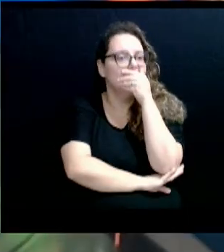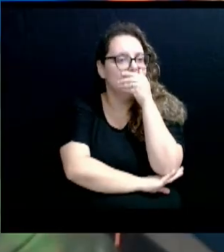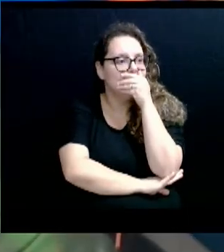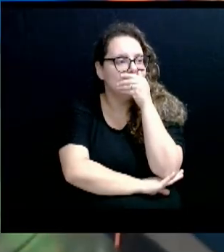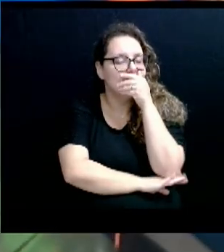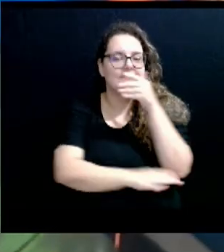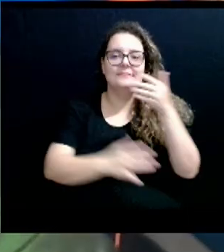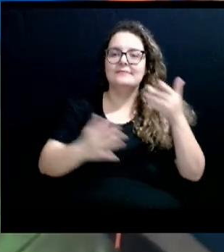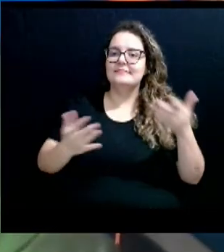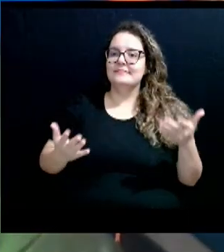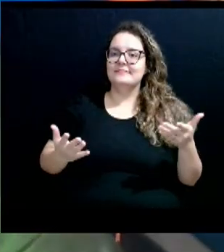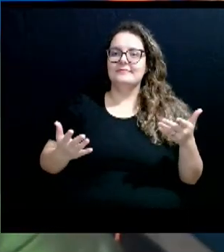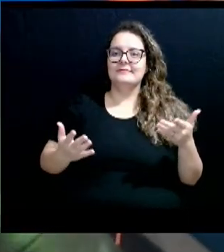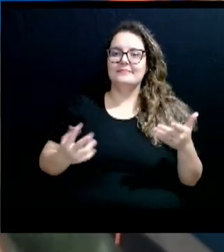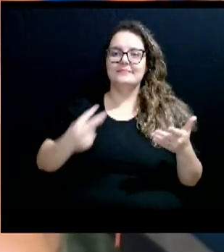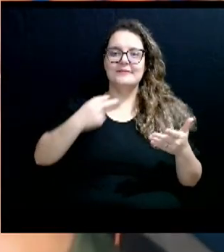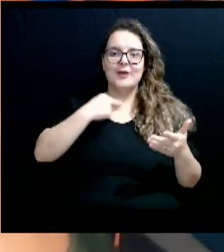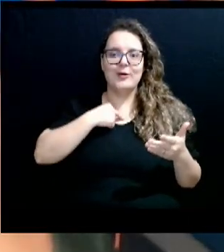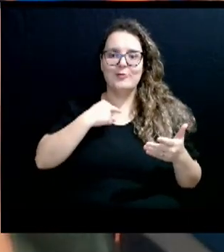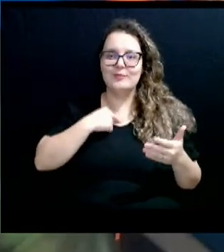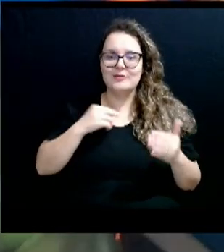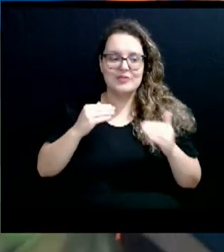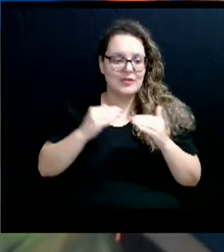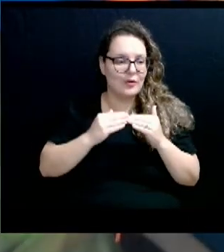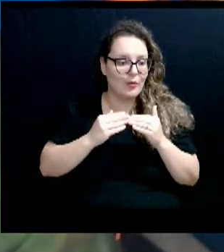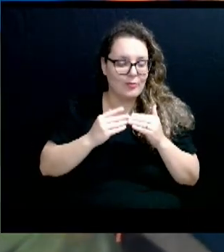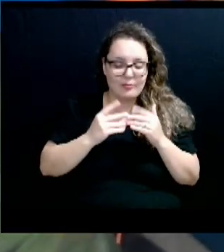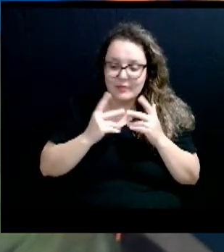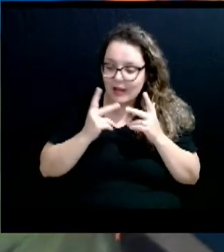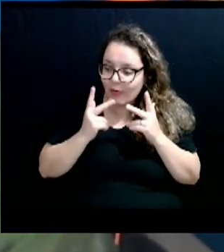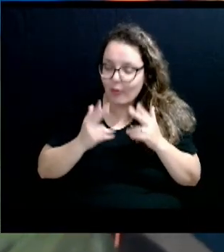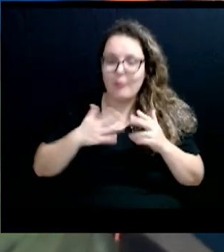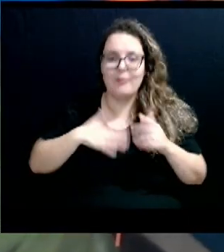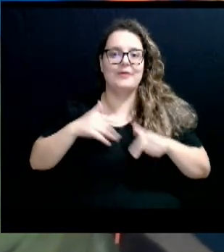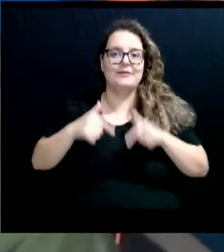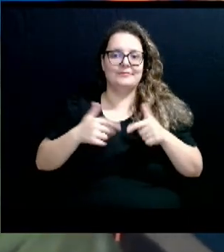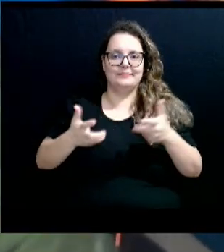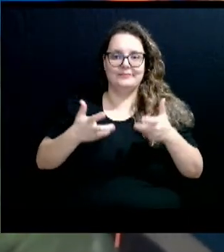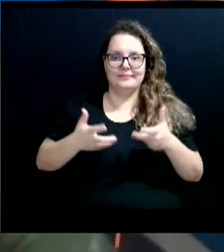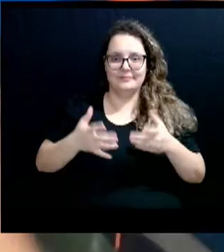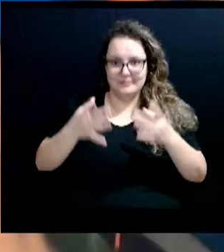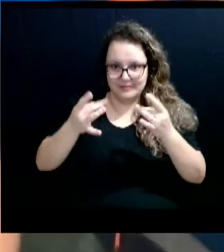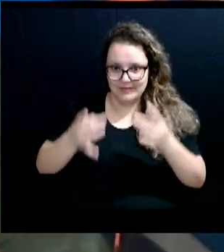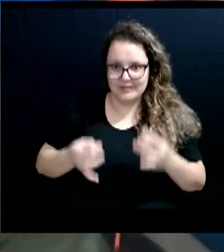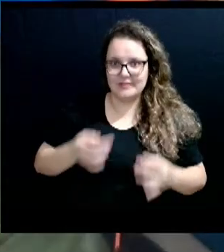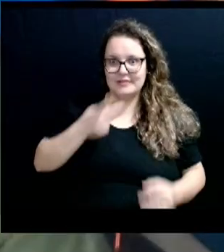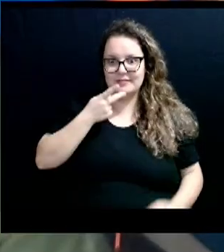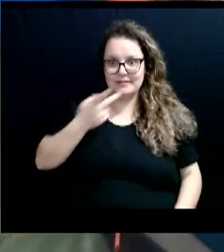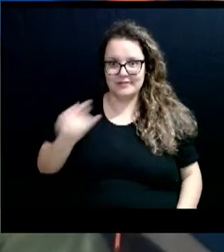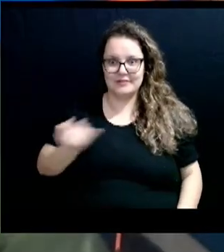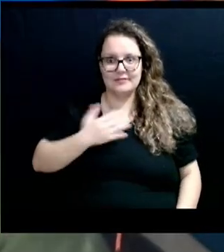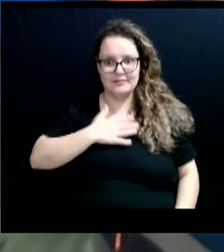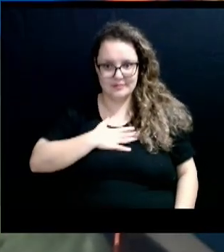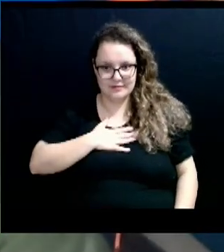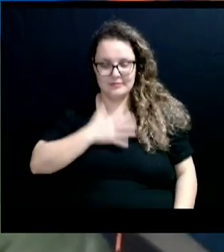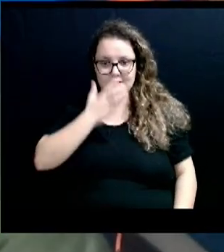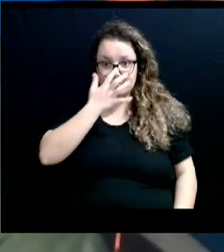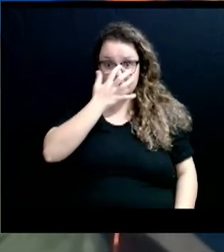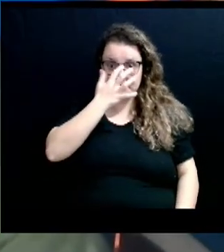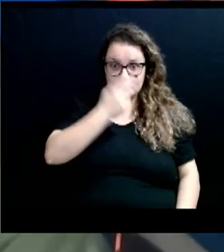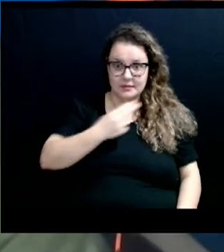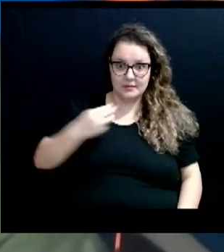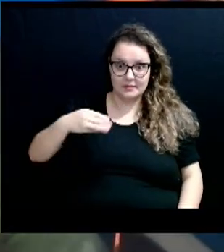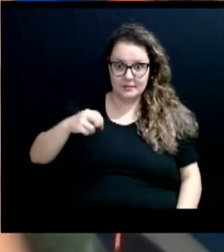combinar mais com o meu trabalho. Bom, quero contar um detalhe muito importante de mim. Eu me chamo Mariana Alves e